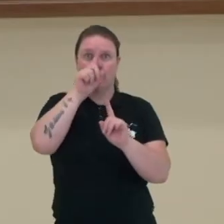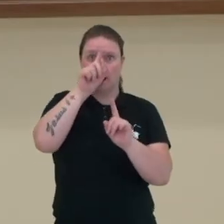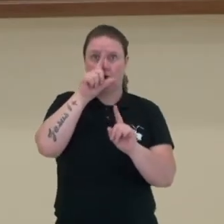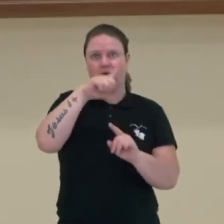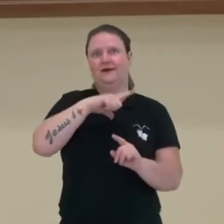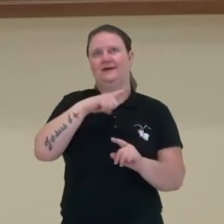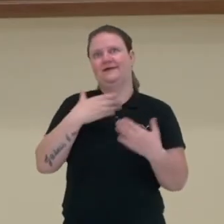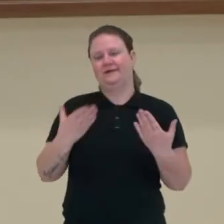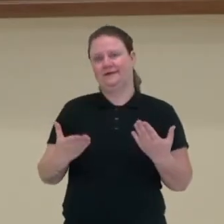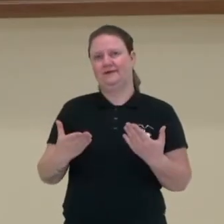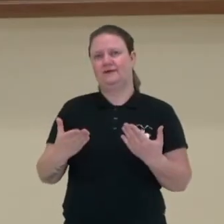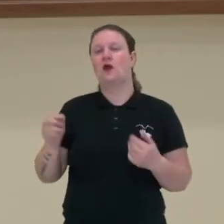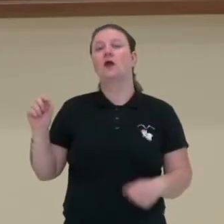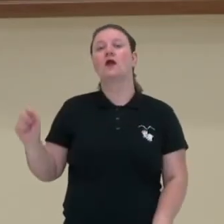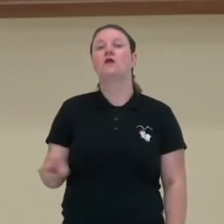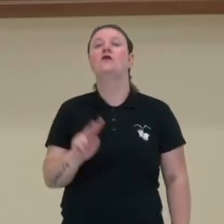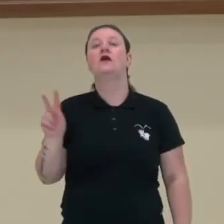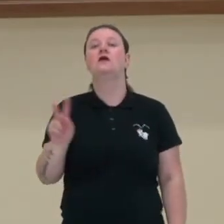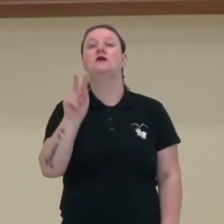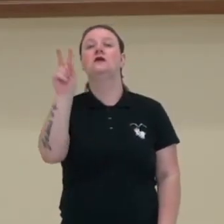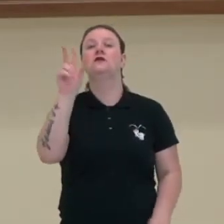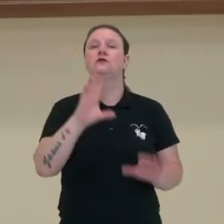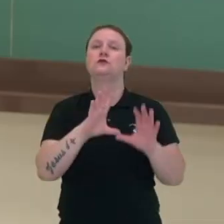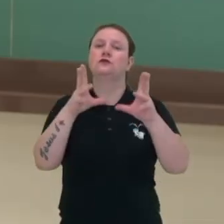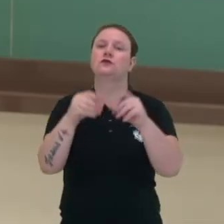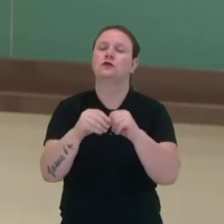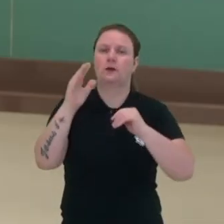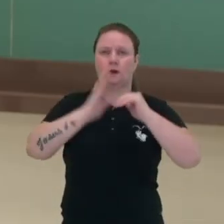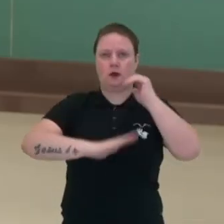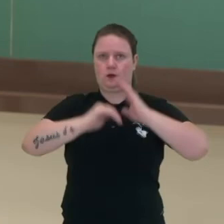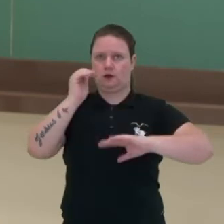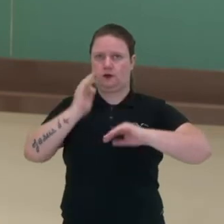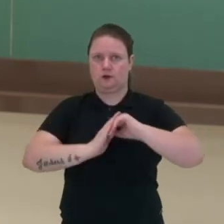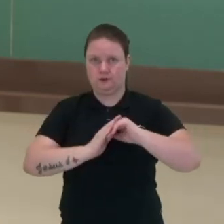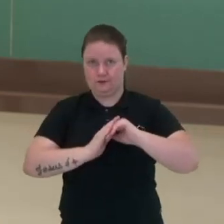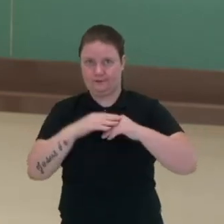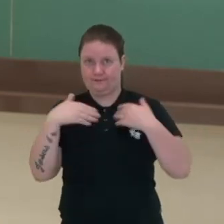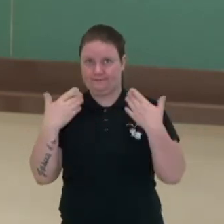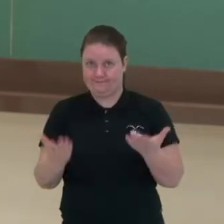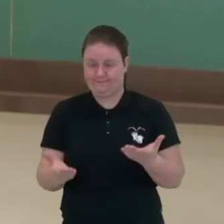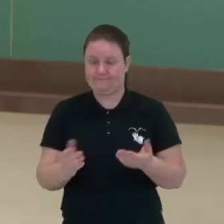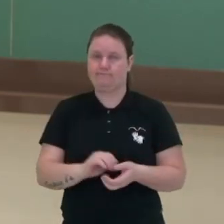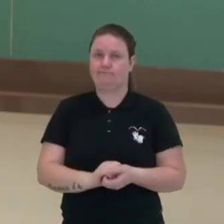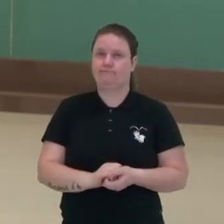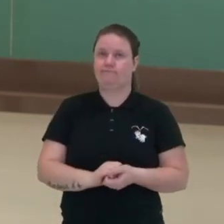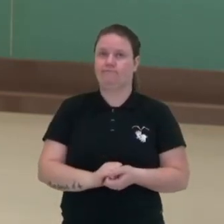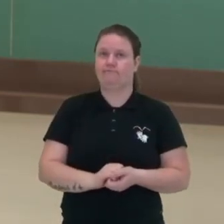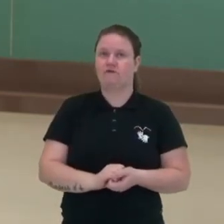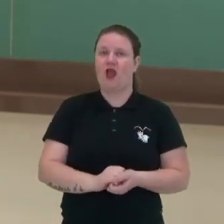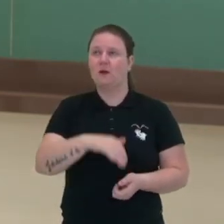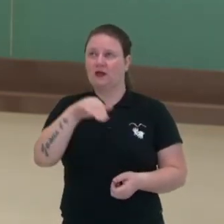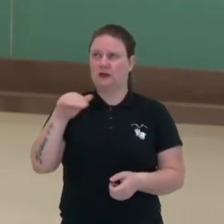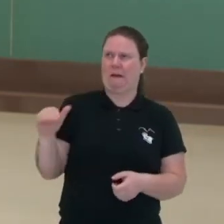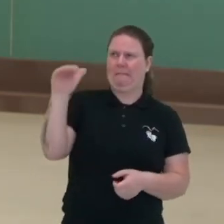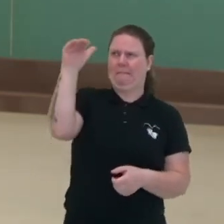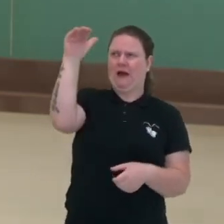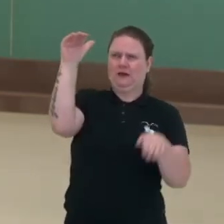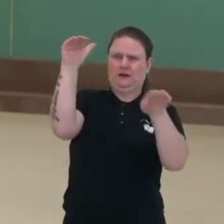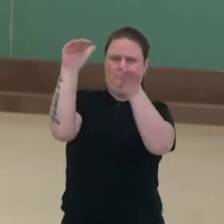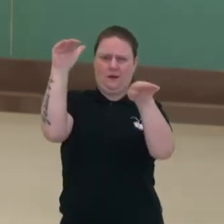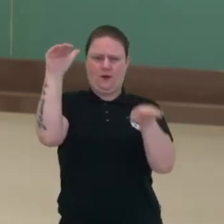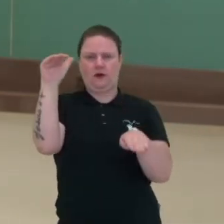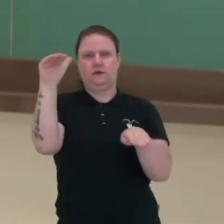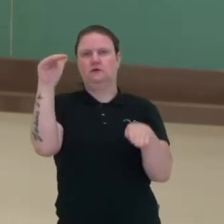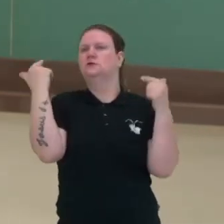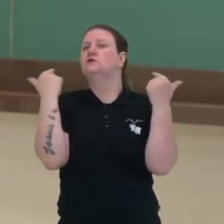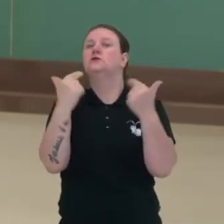verifica a valorização de todas as profissões. Então, mais uma vez, ele está dizendo aqui, olha, é ninguém mais e ninguém menos. Ele citou